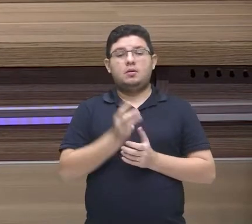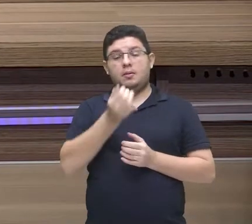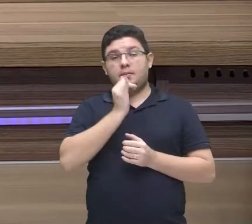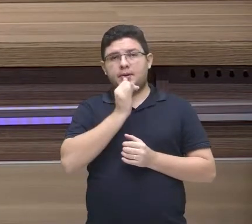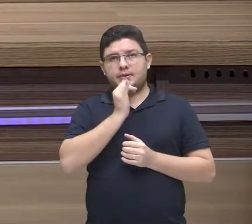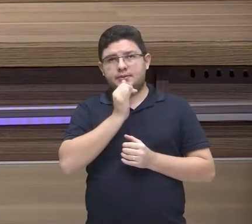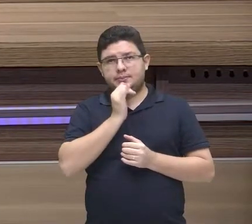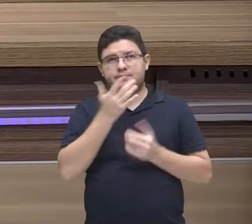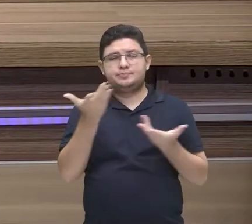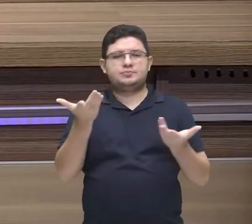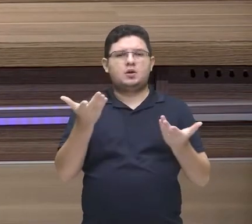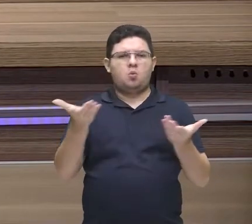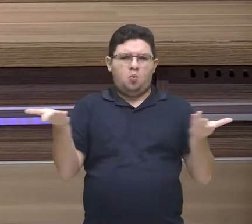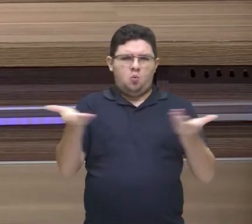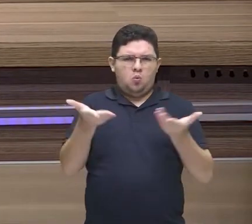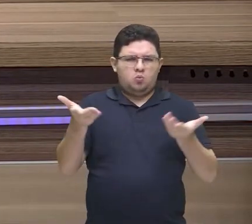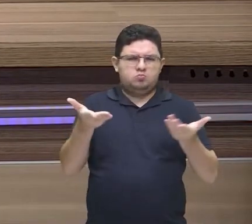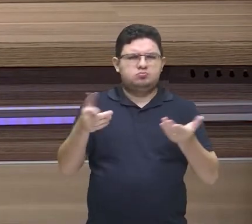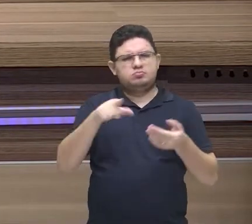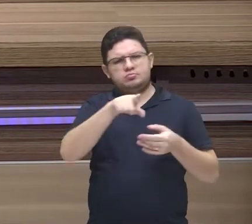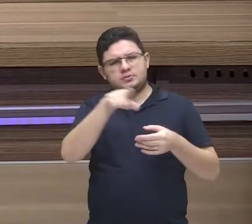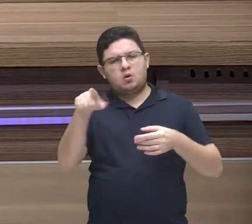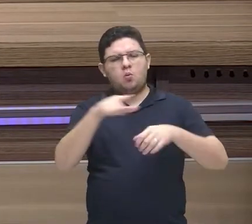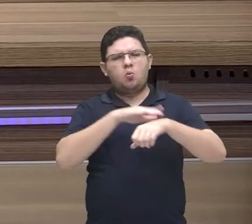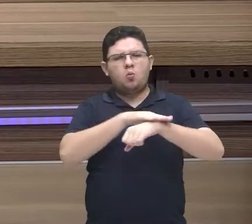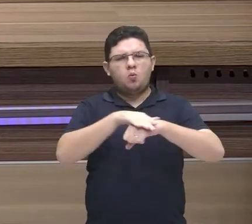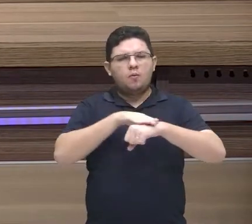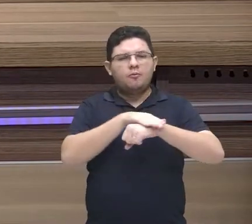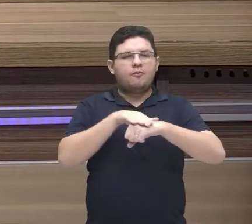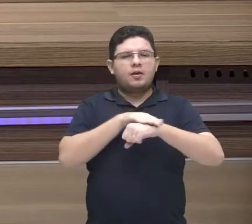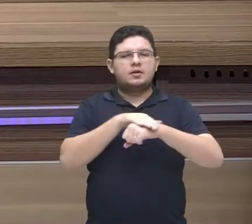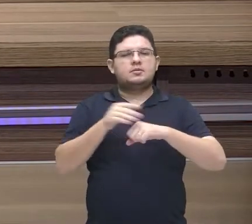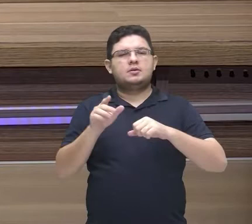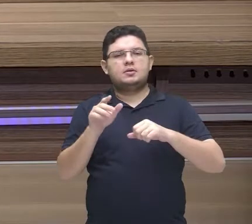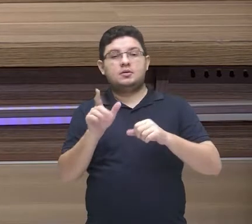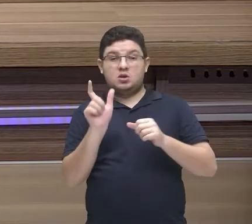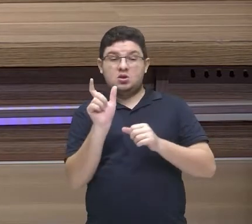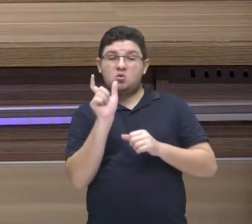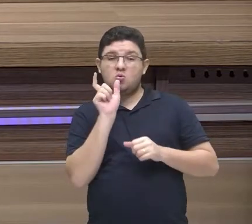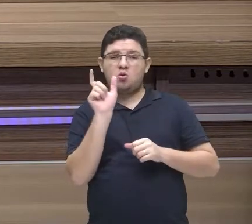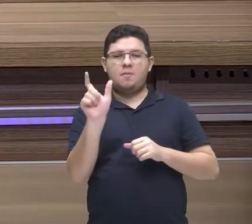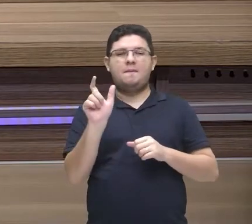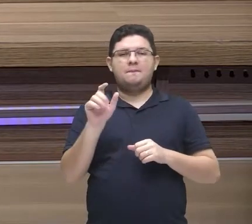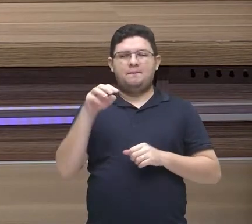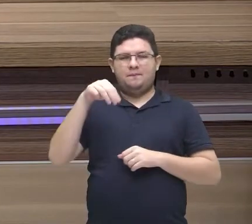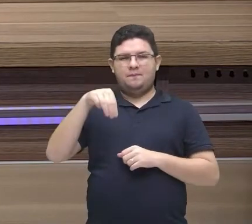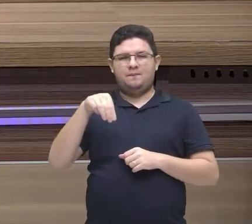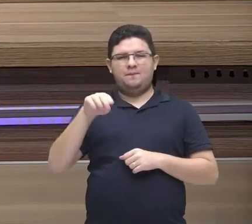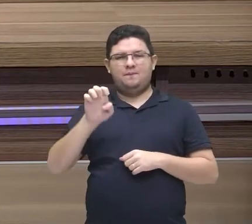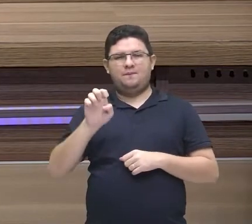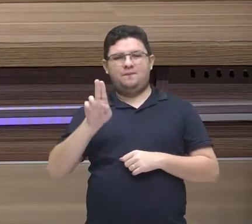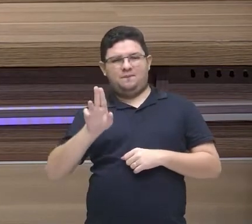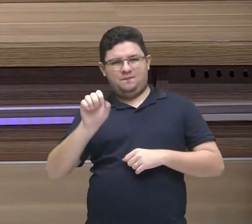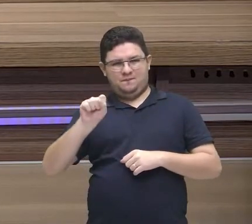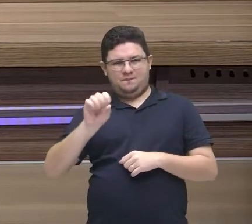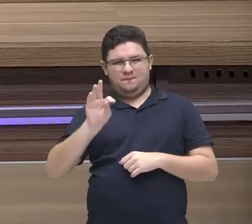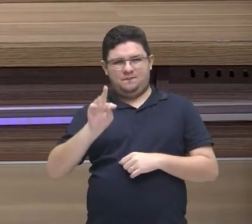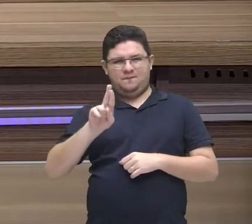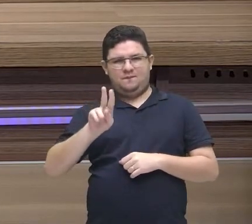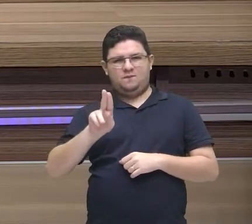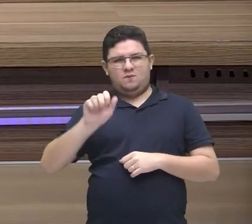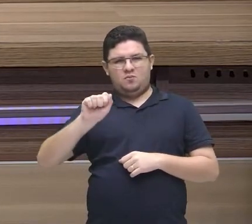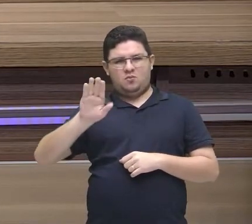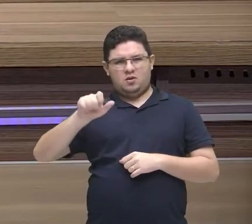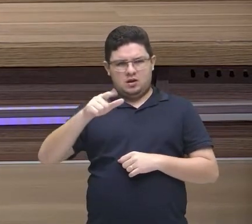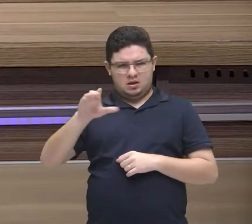que hoje não tem como você falar. Menstruação é o nome completo. Só para você ter ideia da informação, eu fazendo uma consulta para